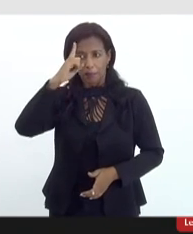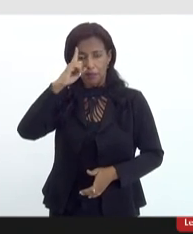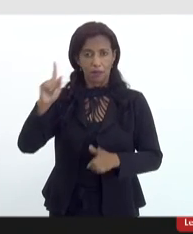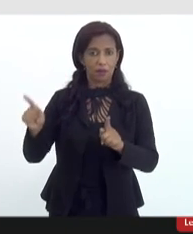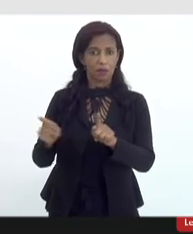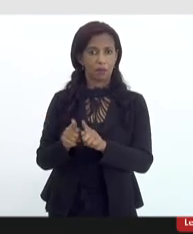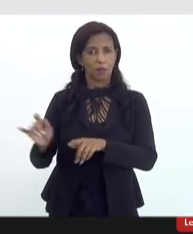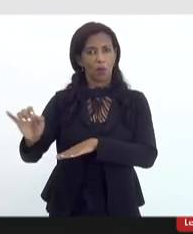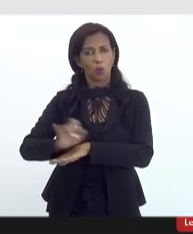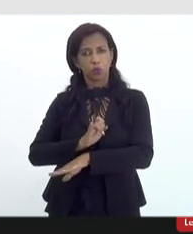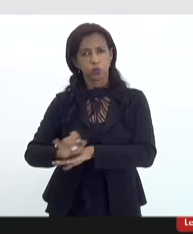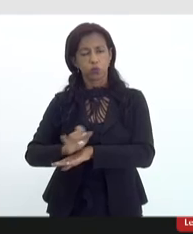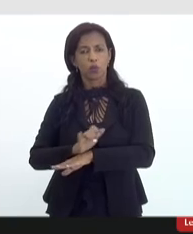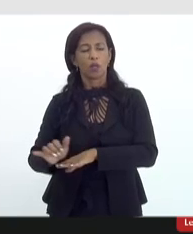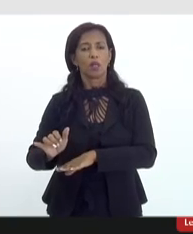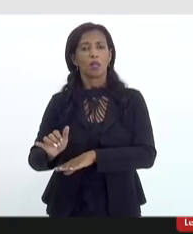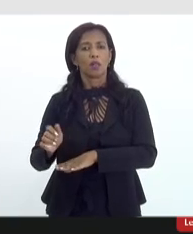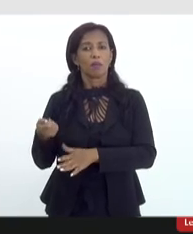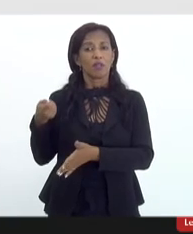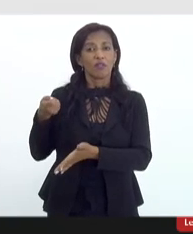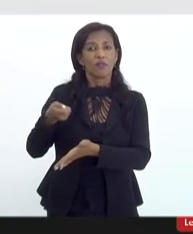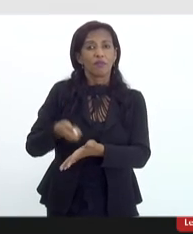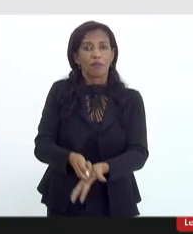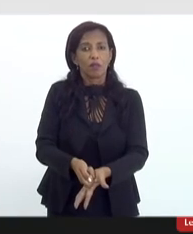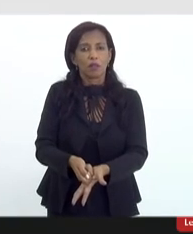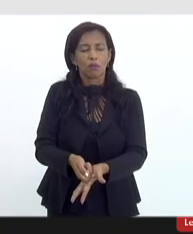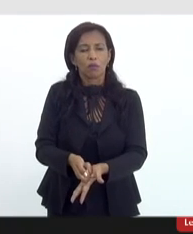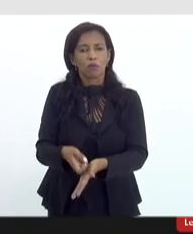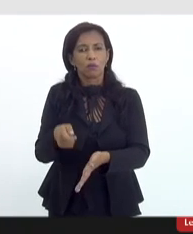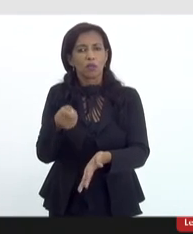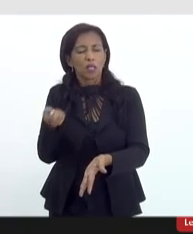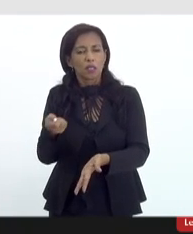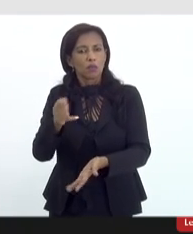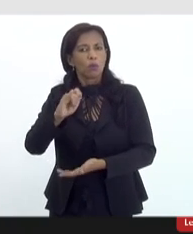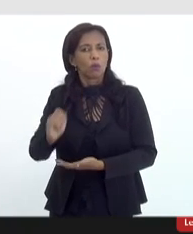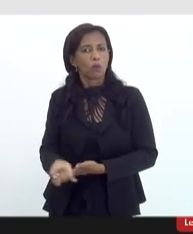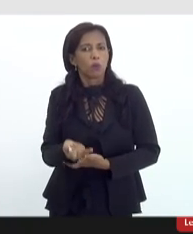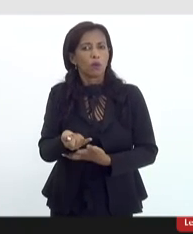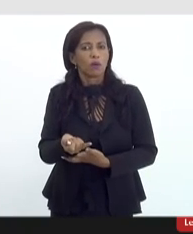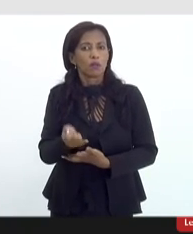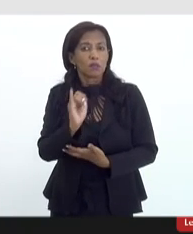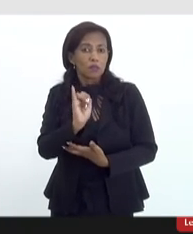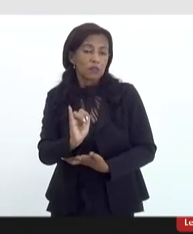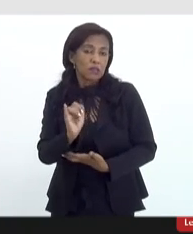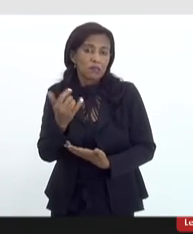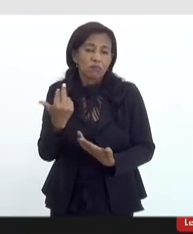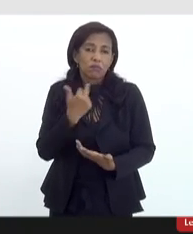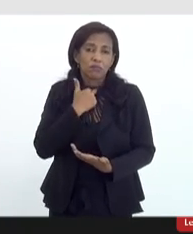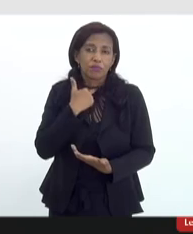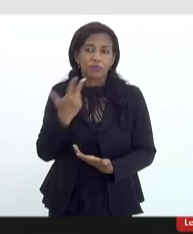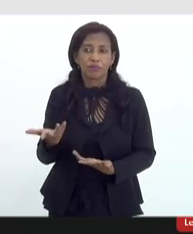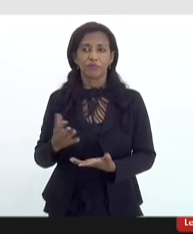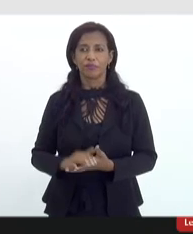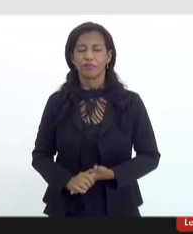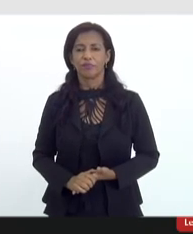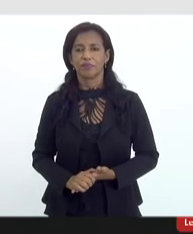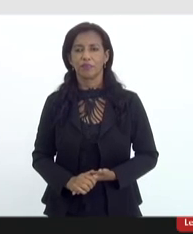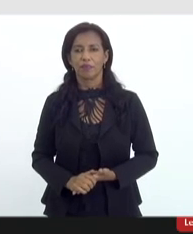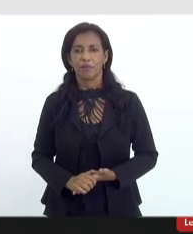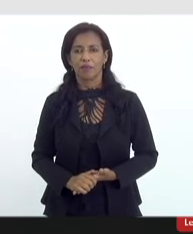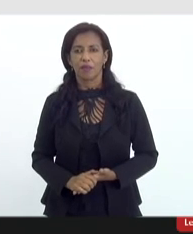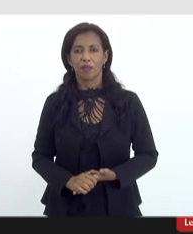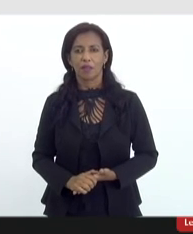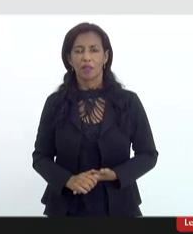também estratégias na CPI de enfrentamento dessa condição de possibilidade, porque senão, aí, isso que é uma expressão policial,